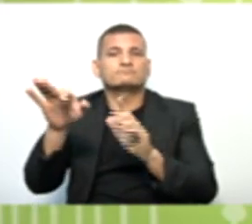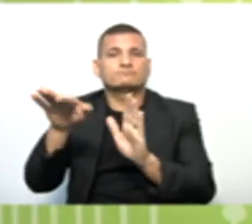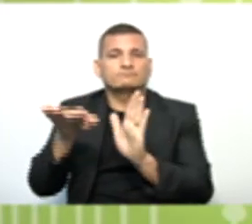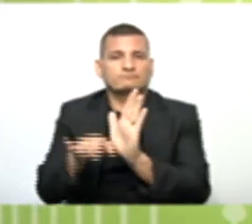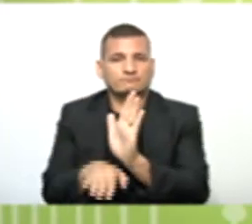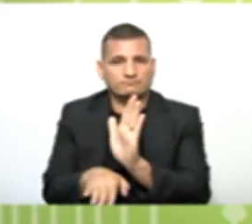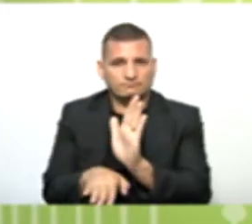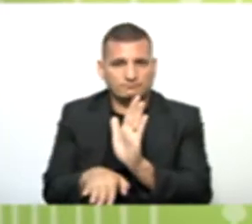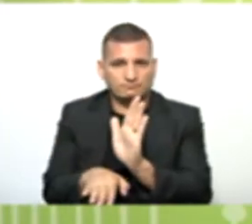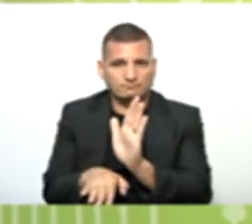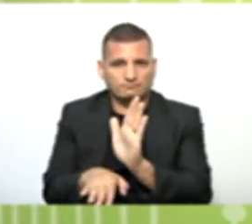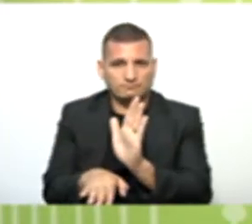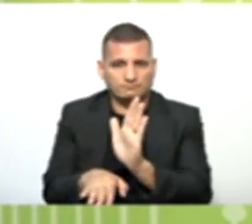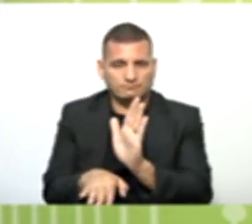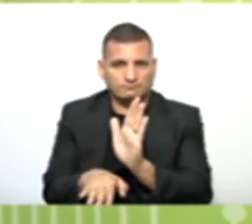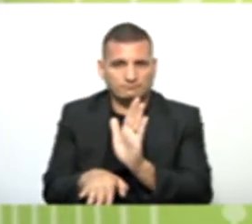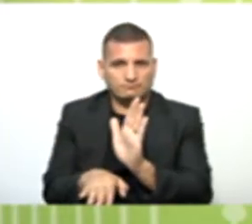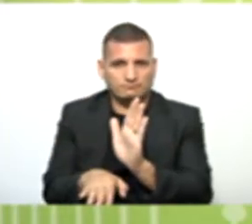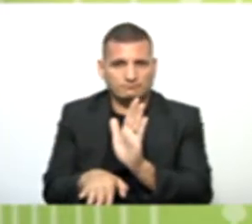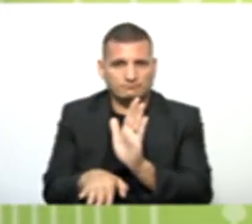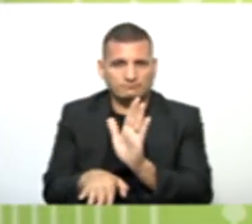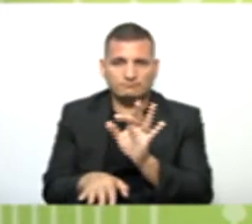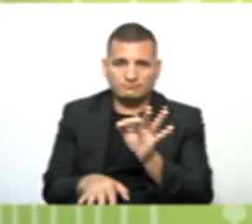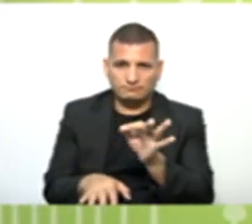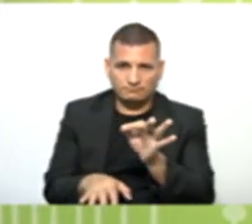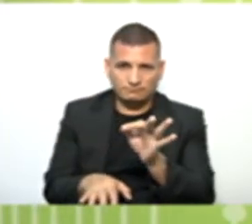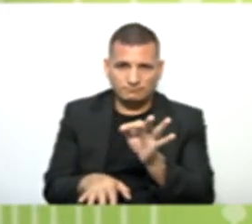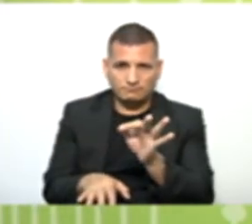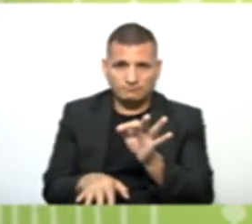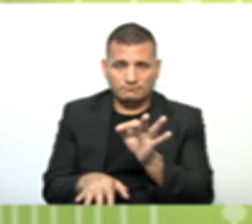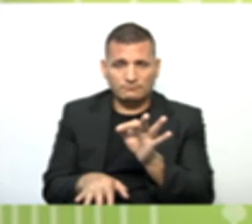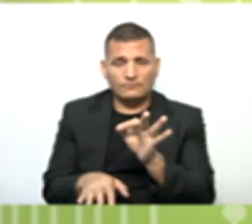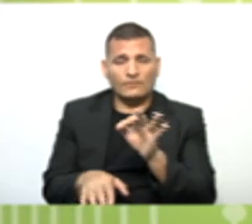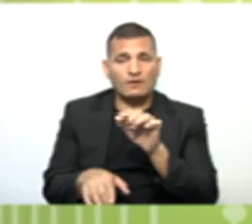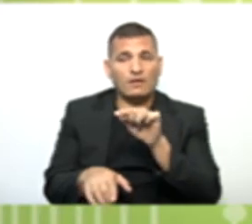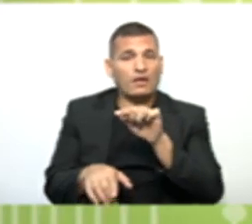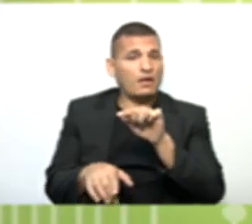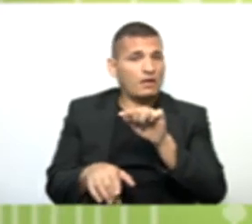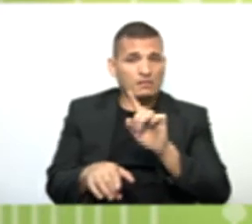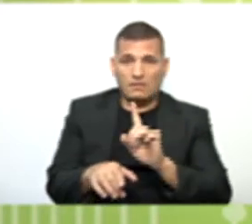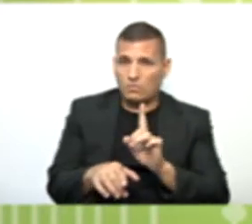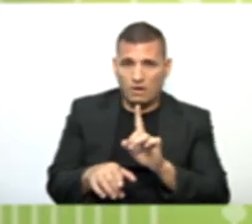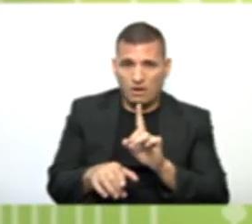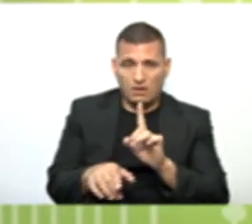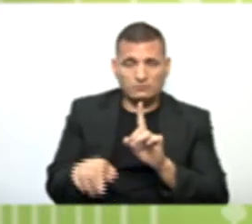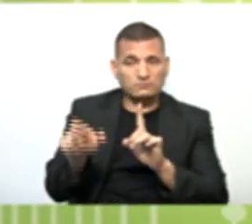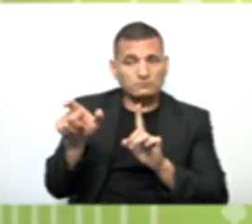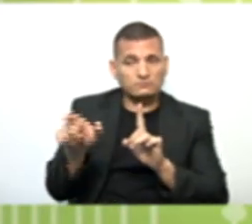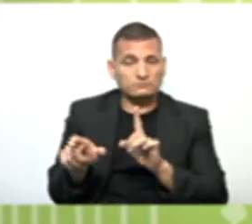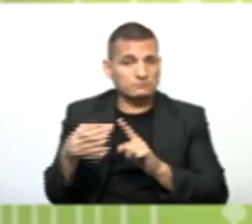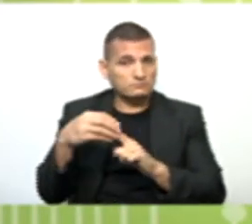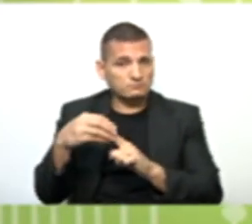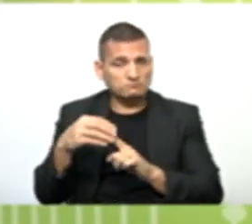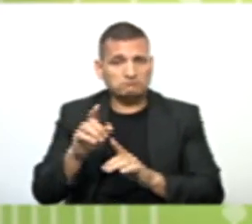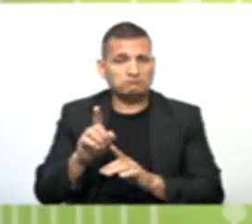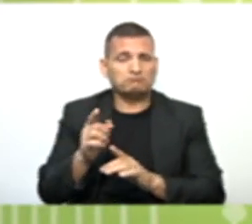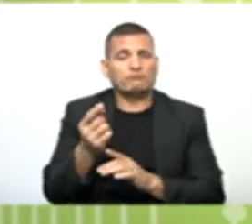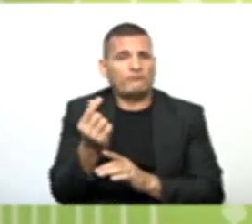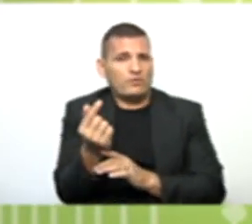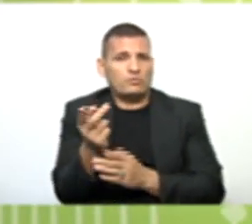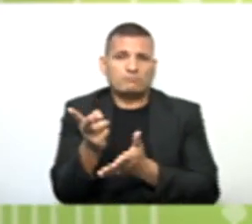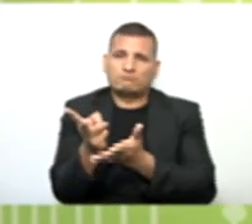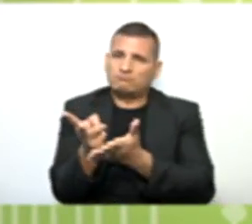20%, vai receber um desconto, certo? Se não, não vai acontecer nada, o valor da compra continuará o